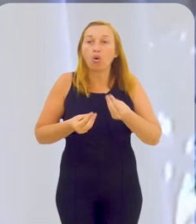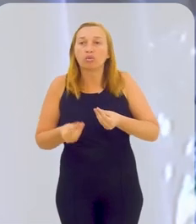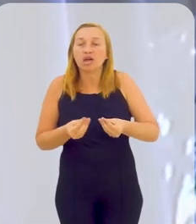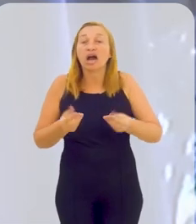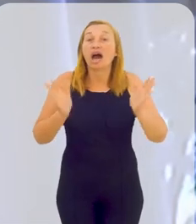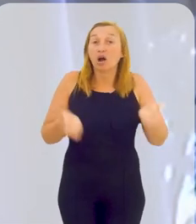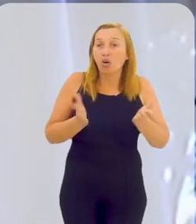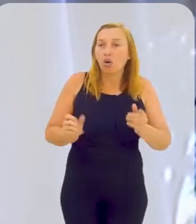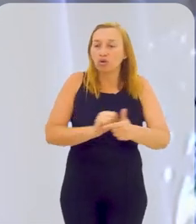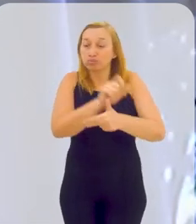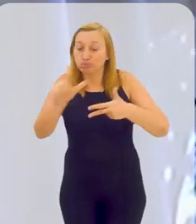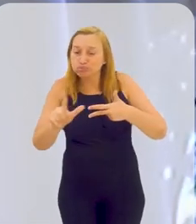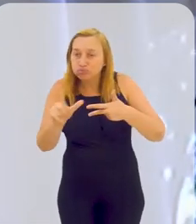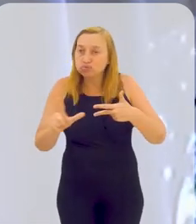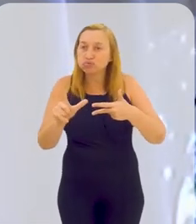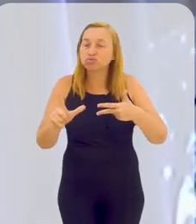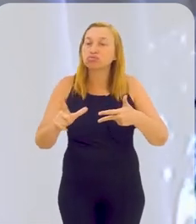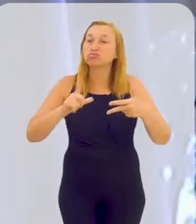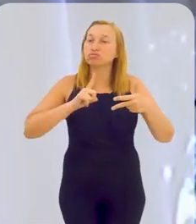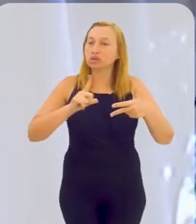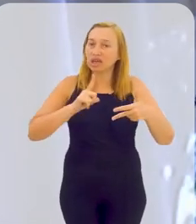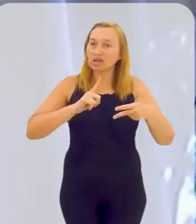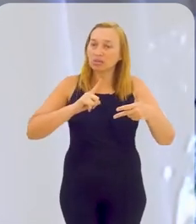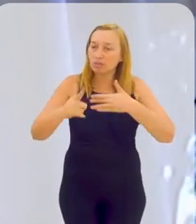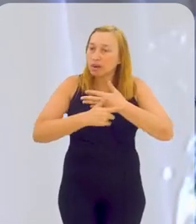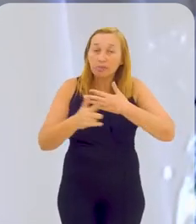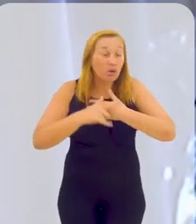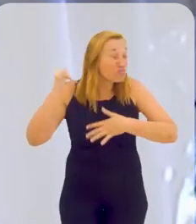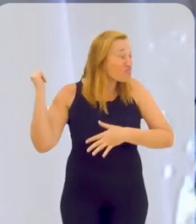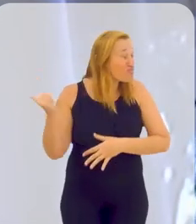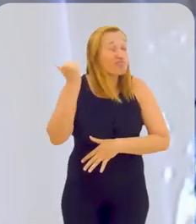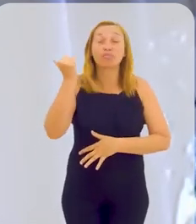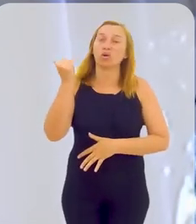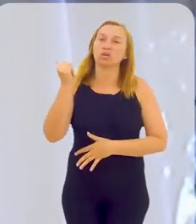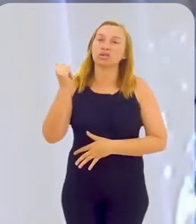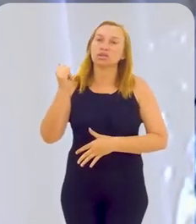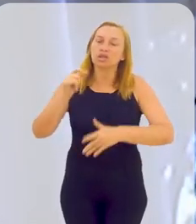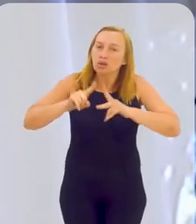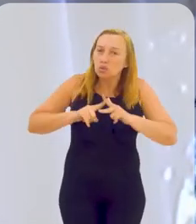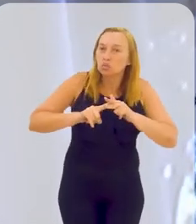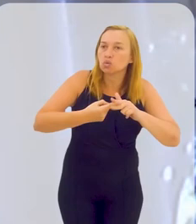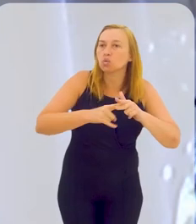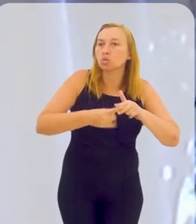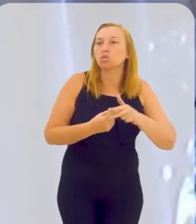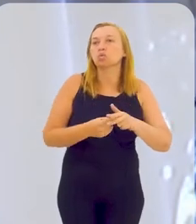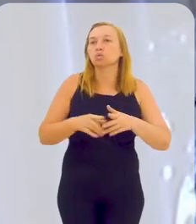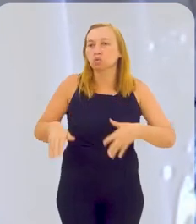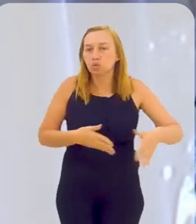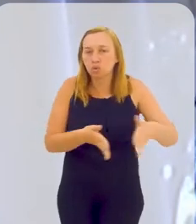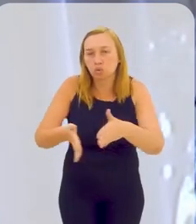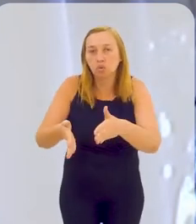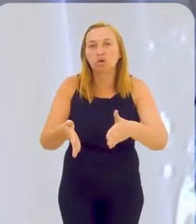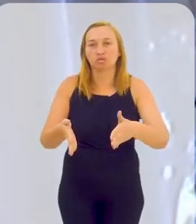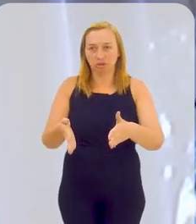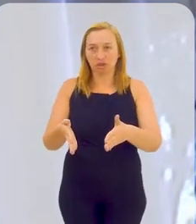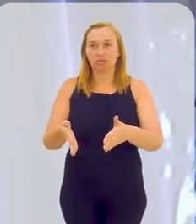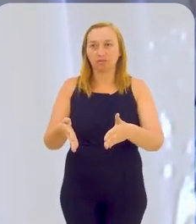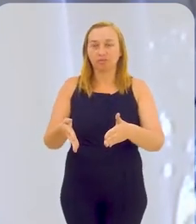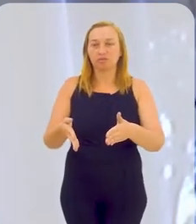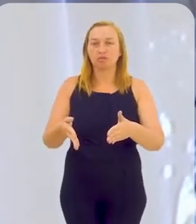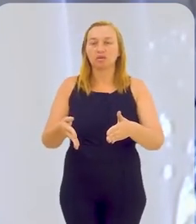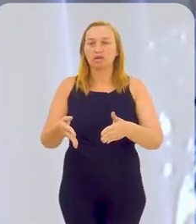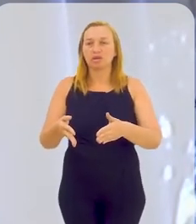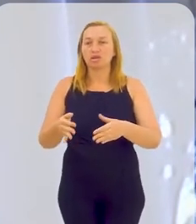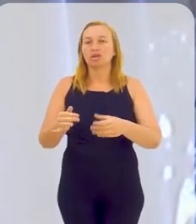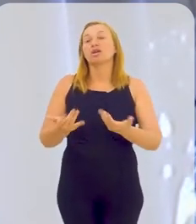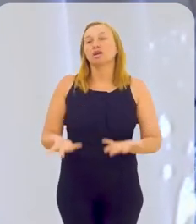o Poder Legislativo ele tem aí uma alcunha importantíssima de ajustes dessa direção, dessa diretriz que